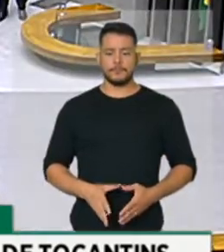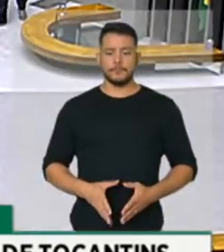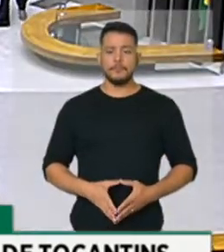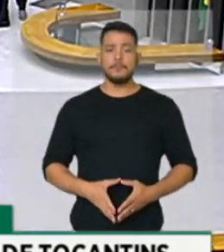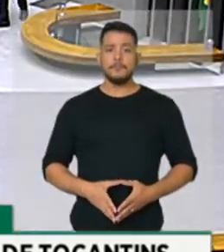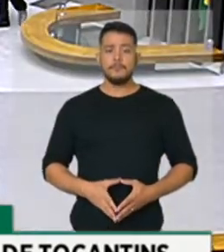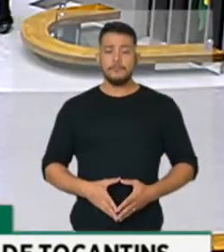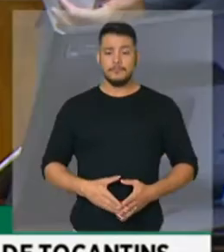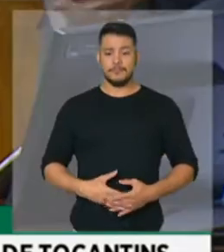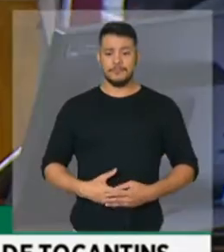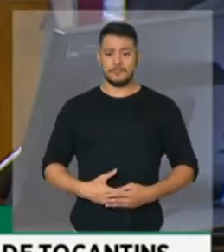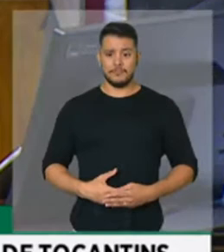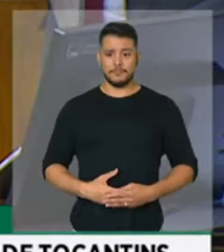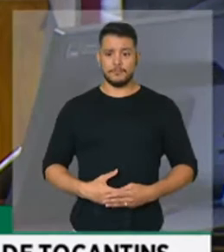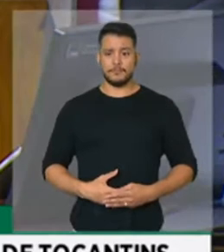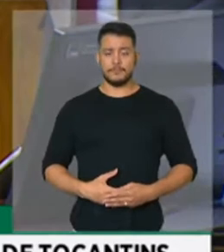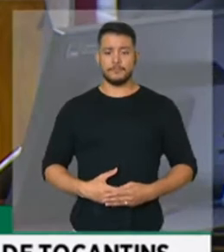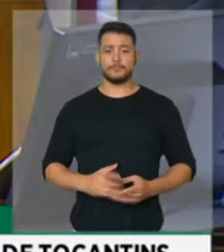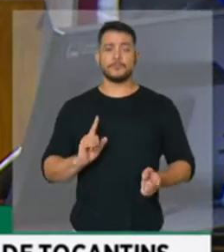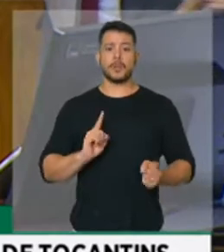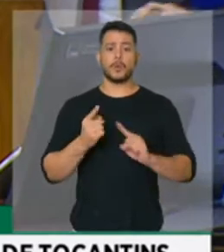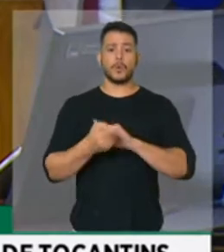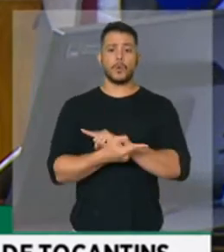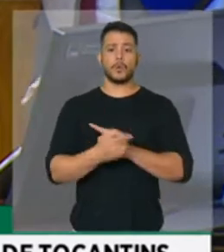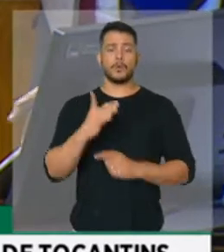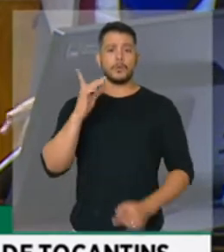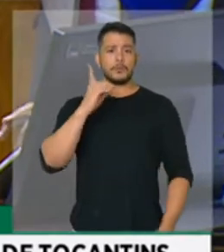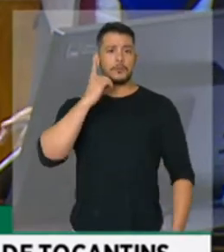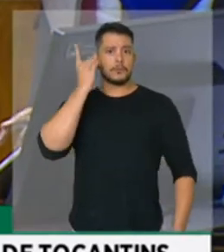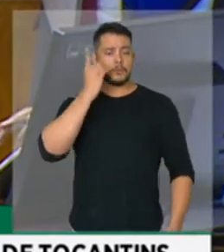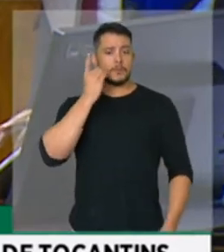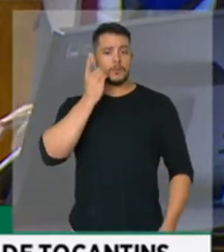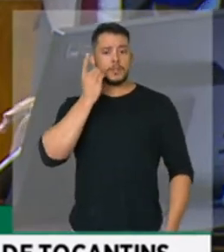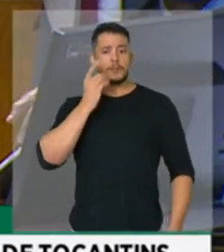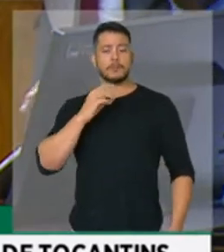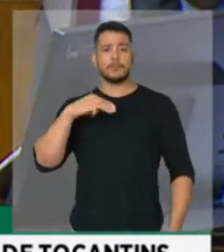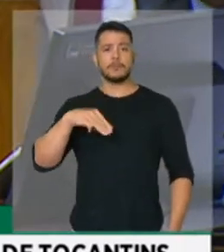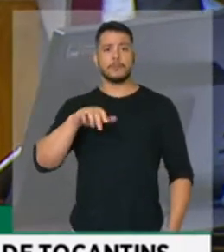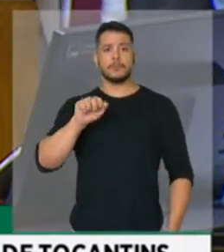Para discutir, contrário, deputado Marcel Van Hatten.